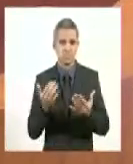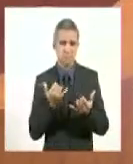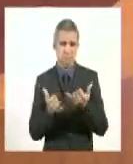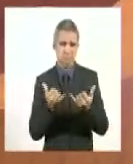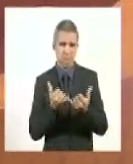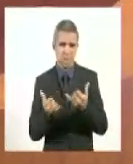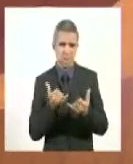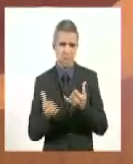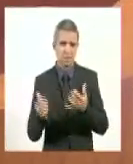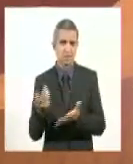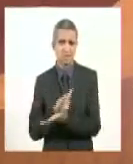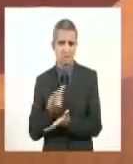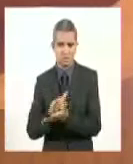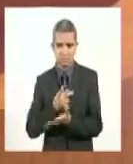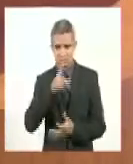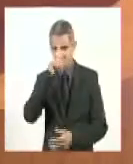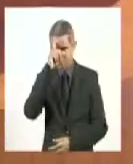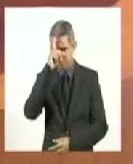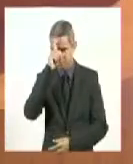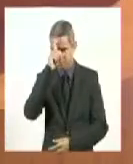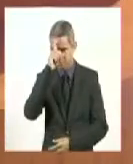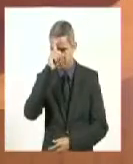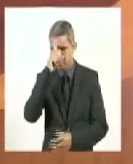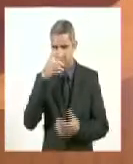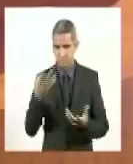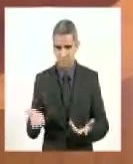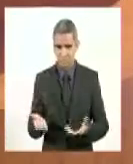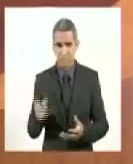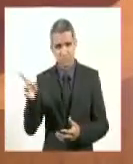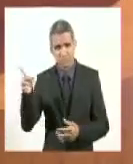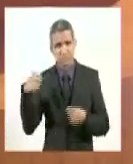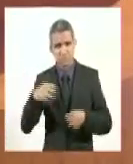por erros do hospital, para se colocar no lugar.